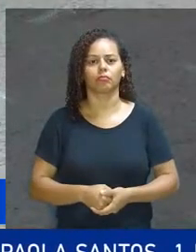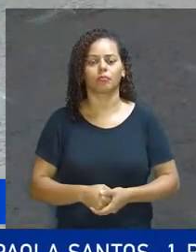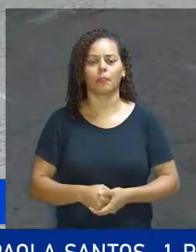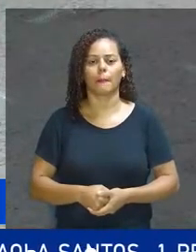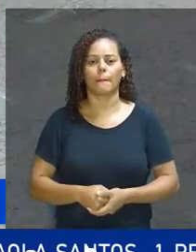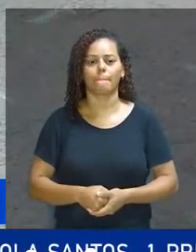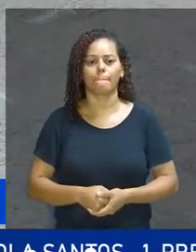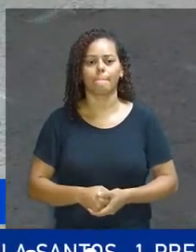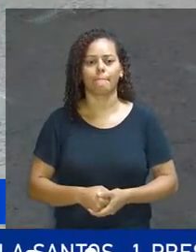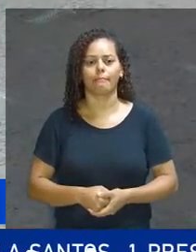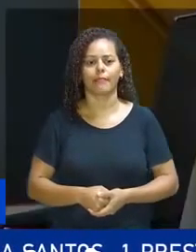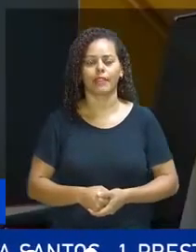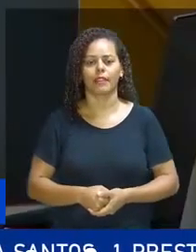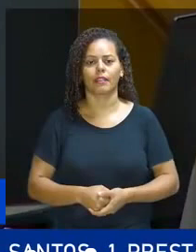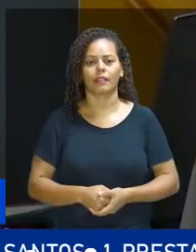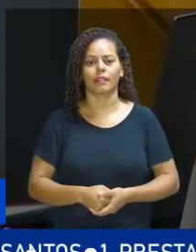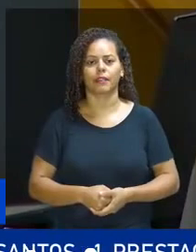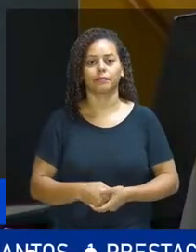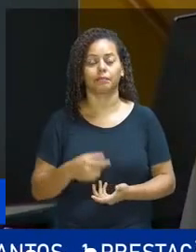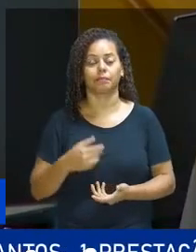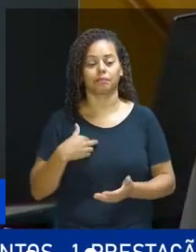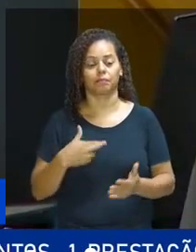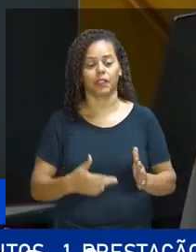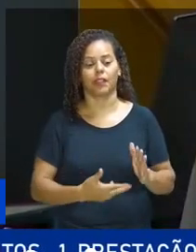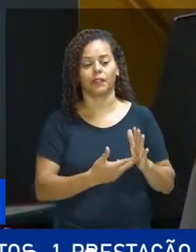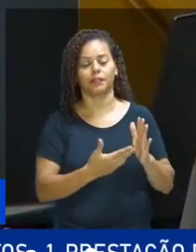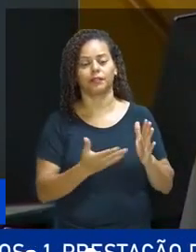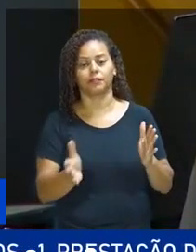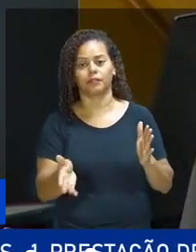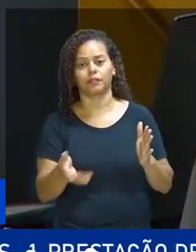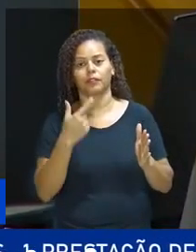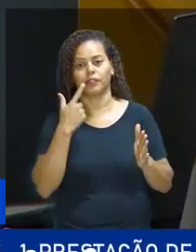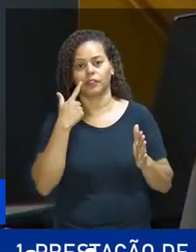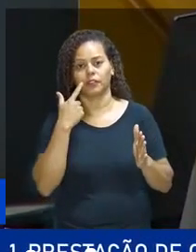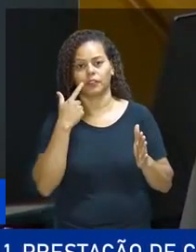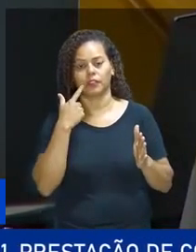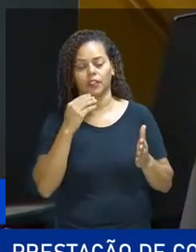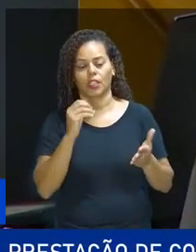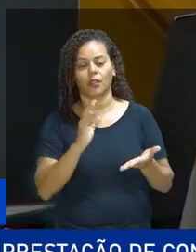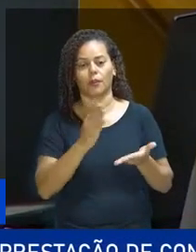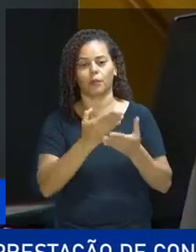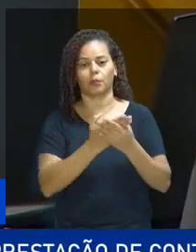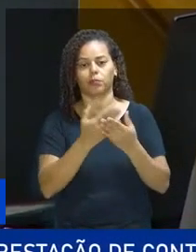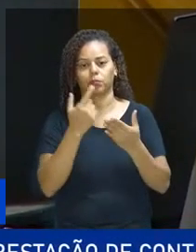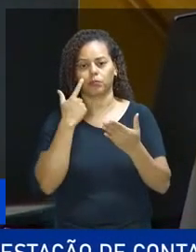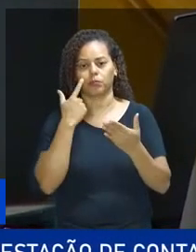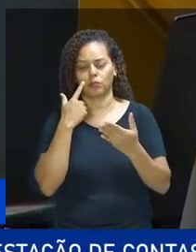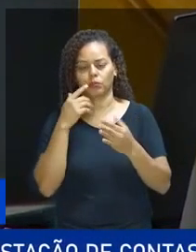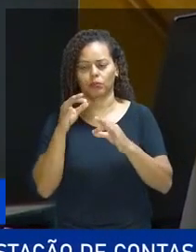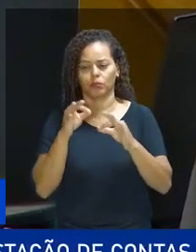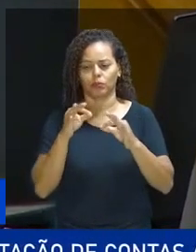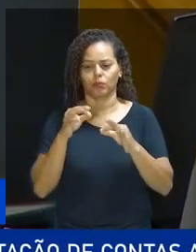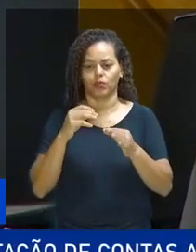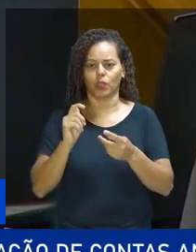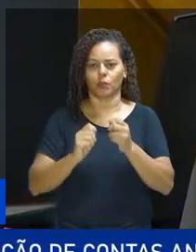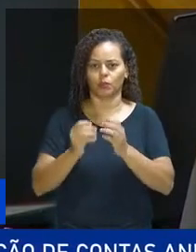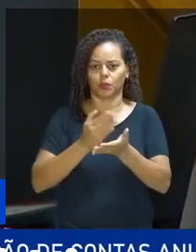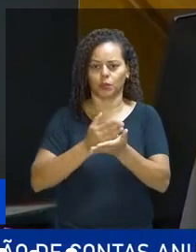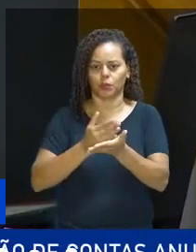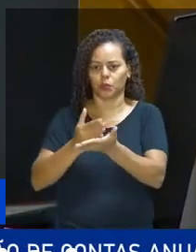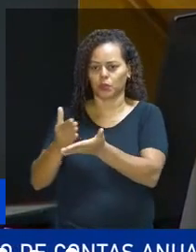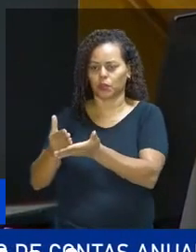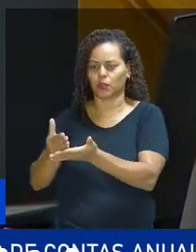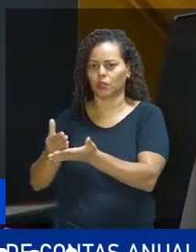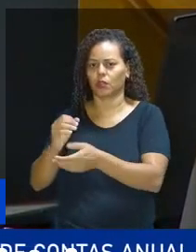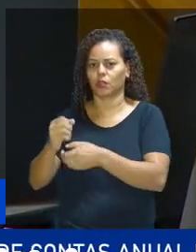Obrigada, presidente. Conforme relatado, cuido dos autos de prestação de contas do PT no exercício financeiro de 2022.